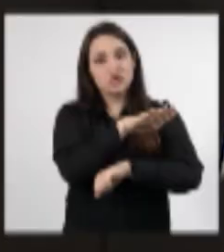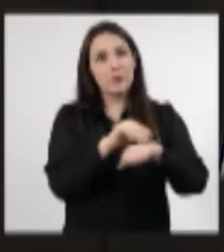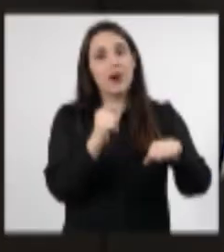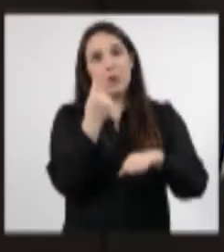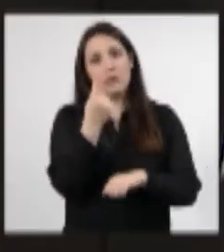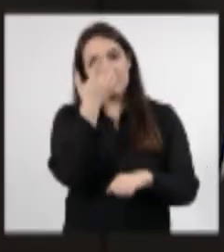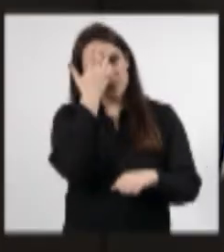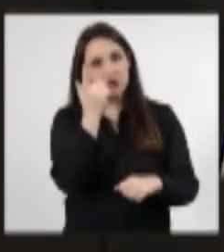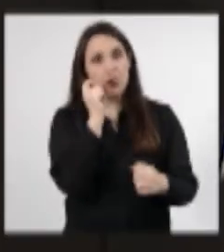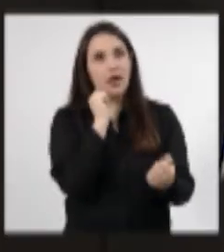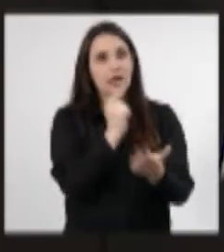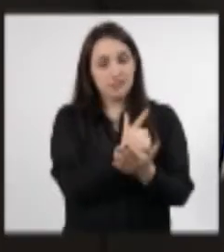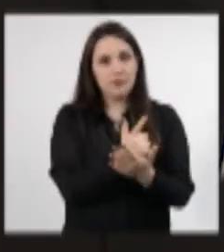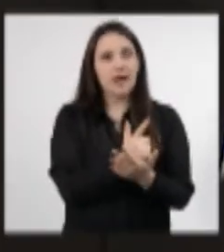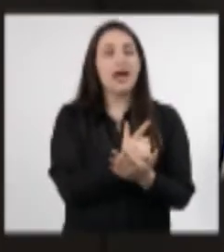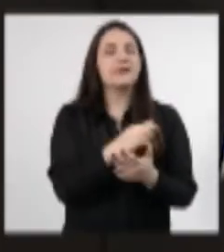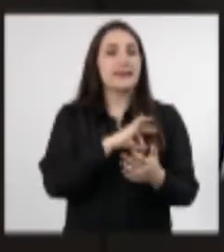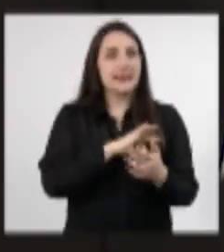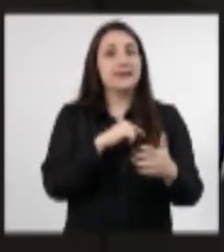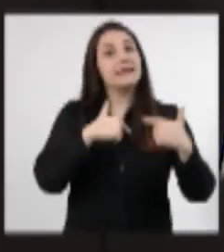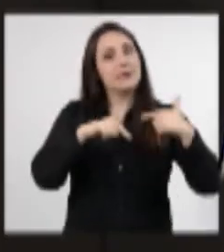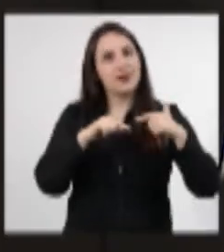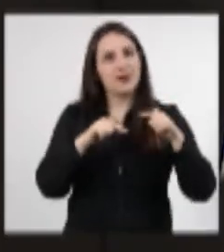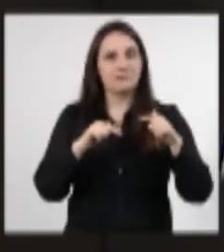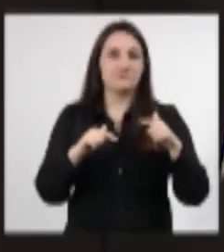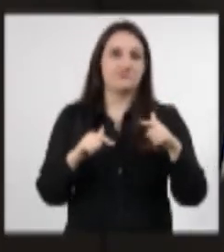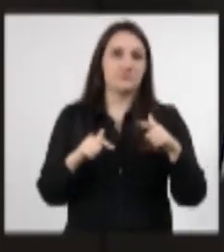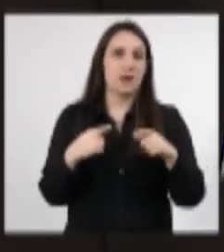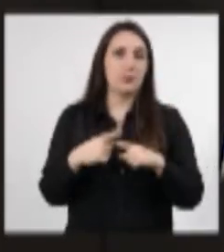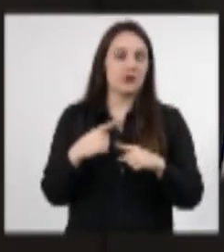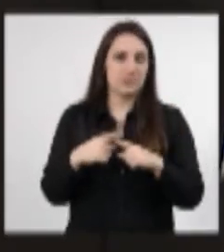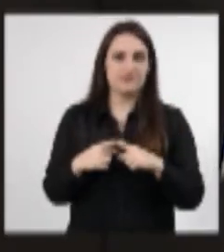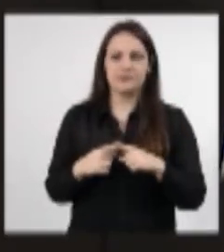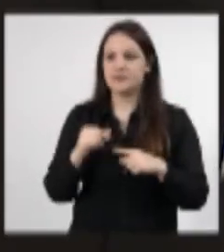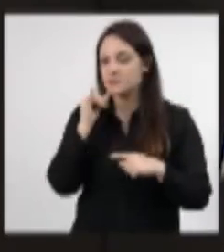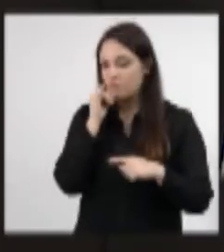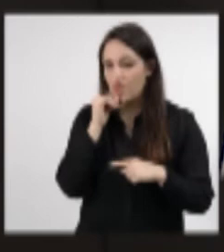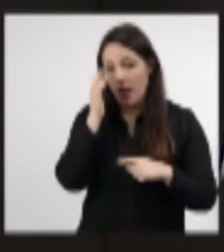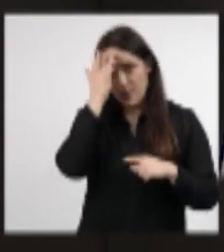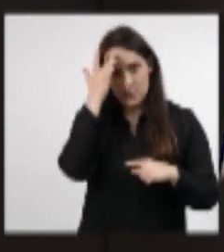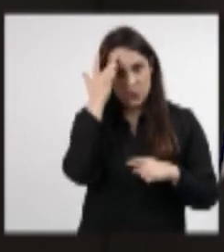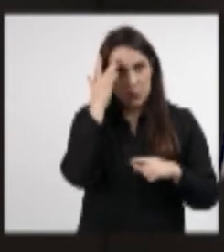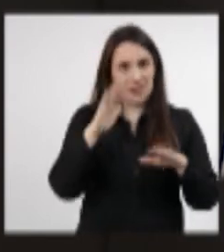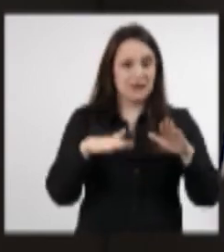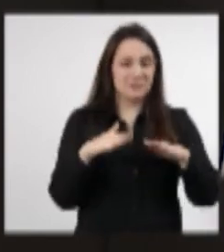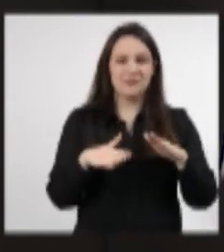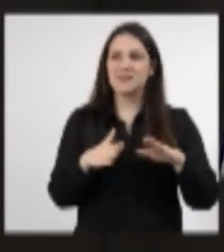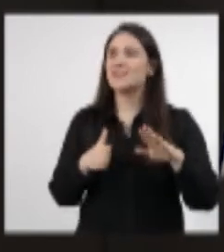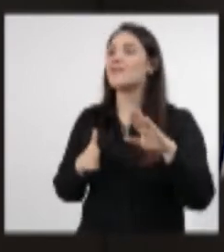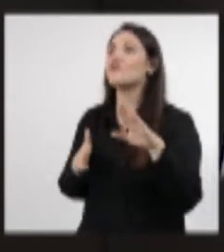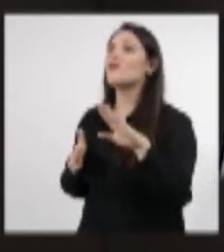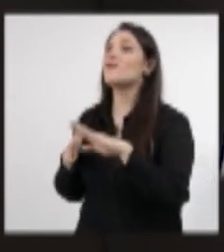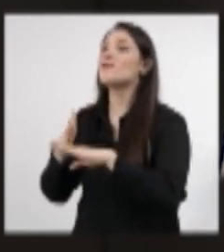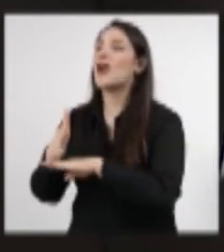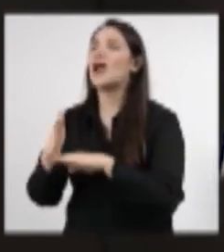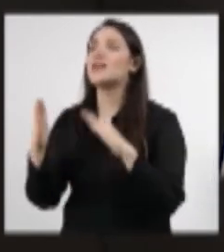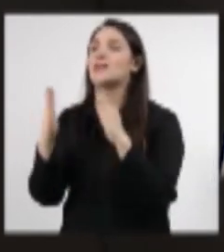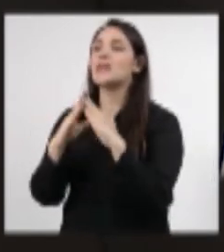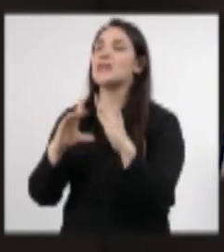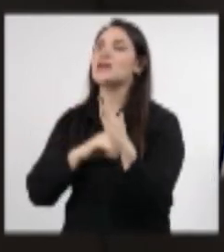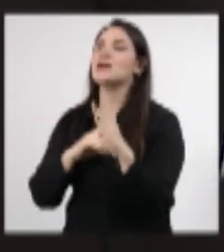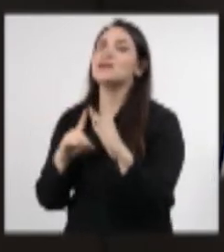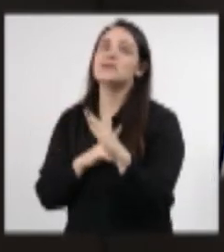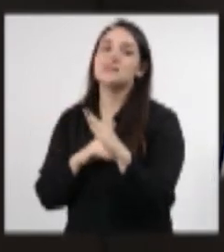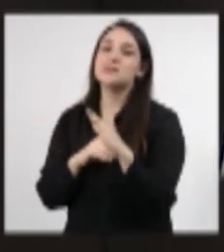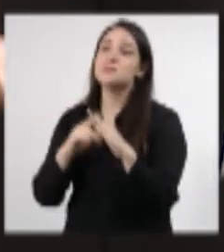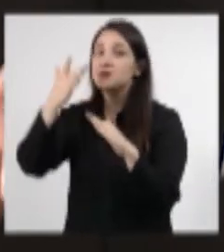de 2020, que entrou em vigor essa lei, enquanto a pessoa que vai à delegacia toma tempo no registro